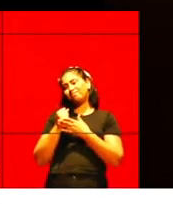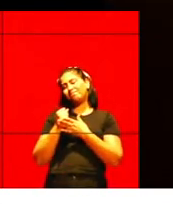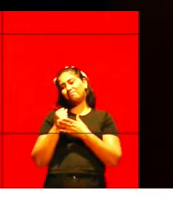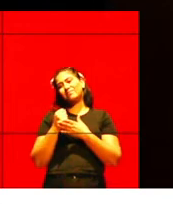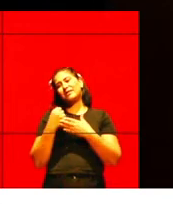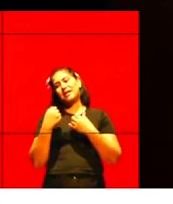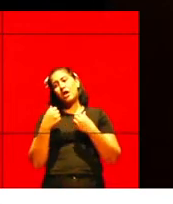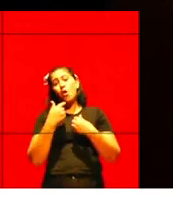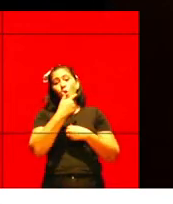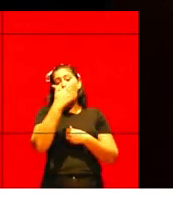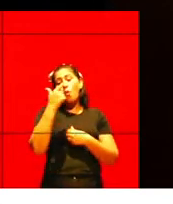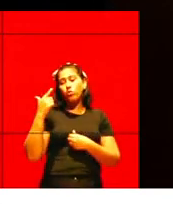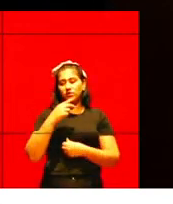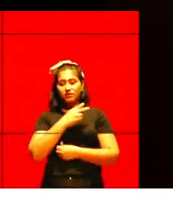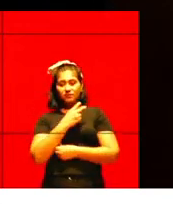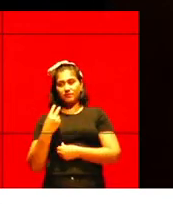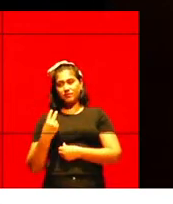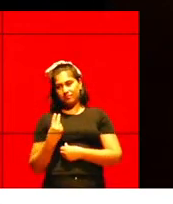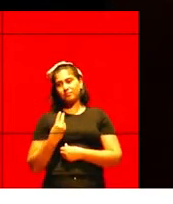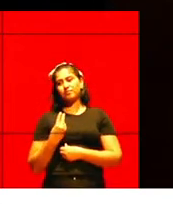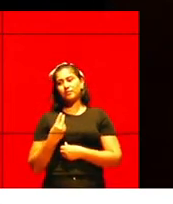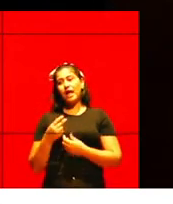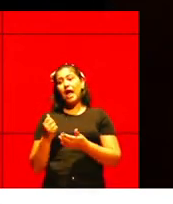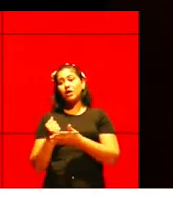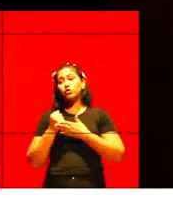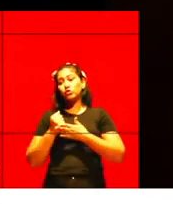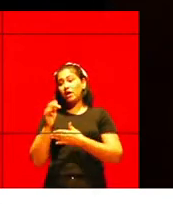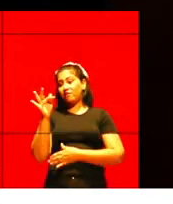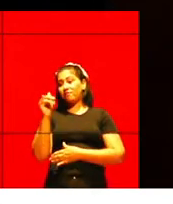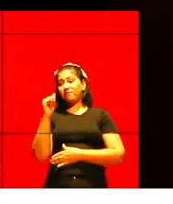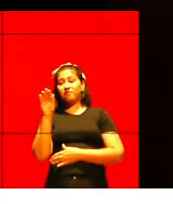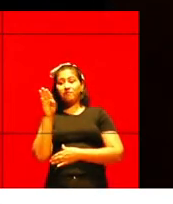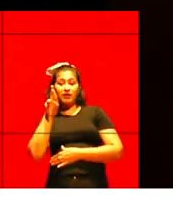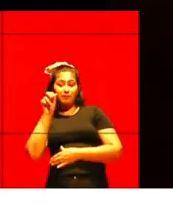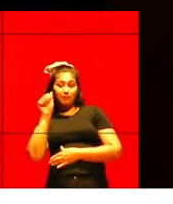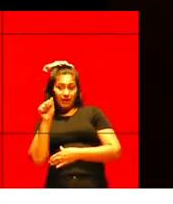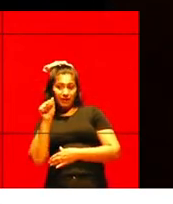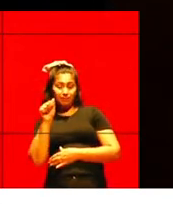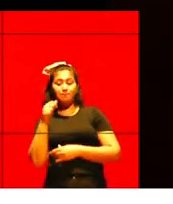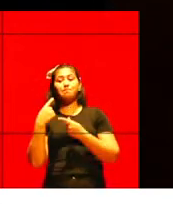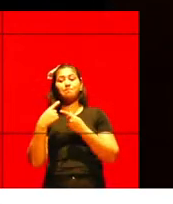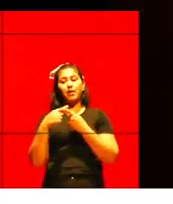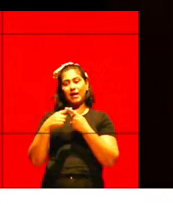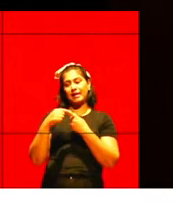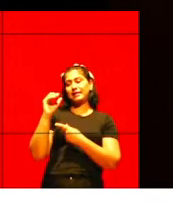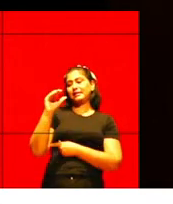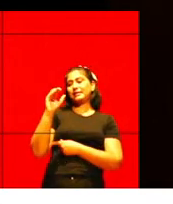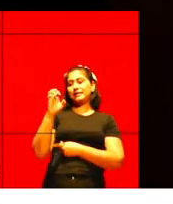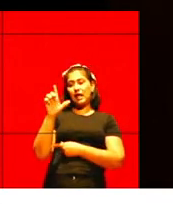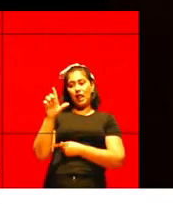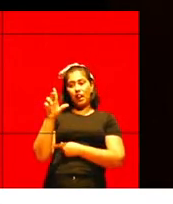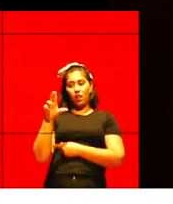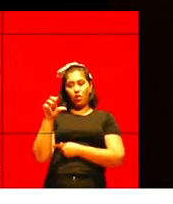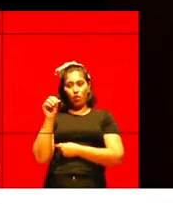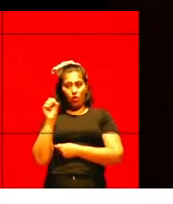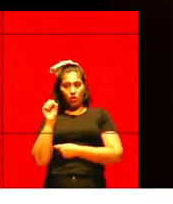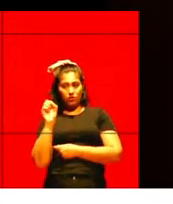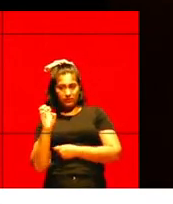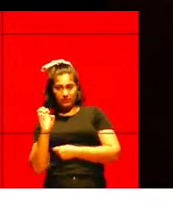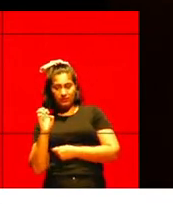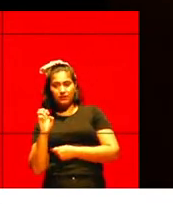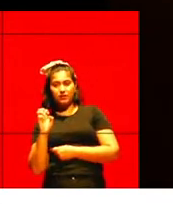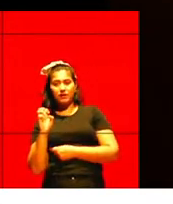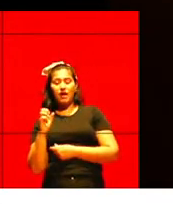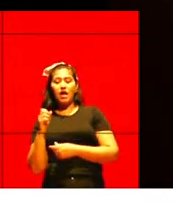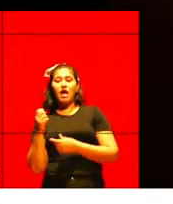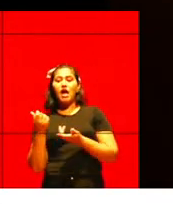indispensável com esse aparecimento de fibras? Aí eu já dei a dica para vocês. A celulose, quando a gente pensa em alimentação, ela compõe